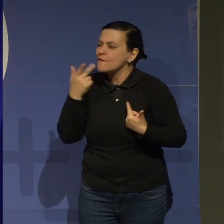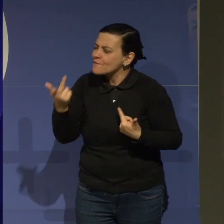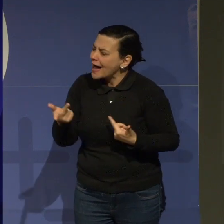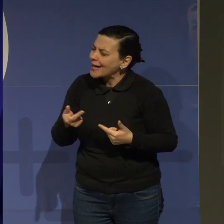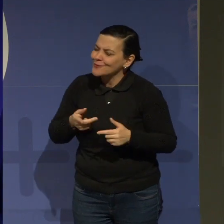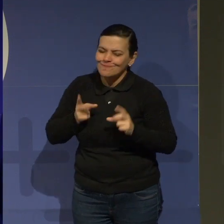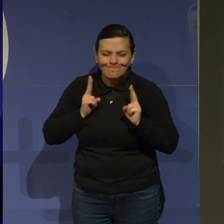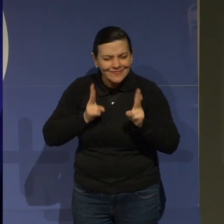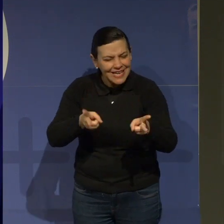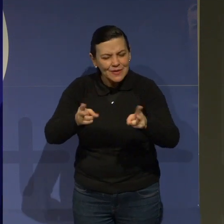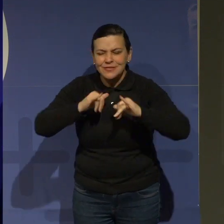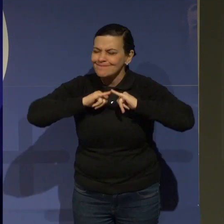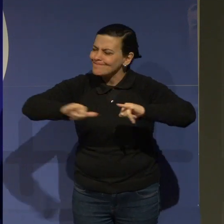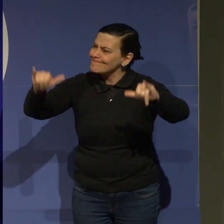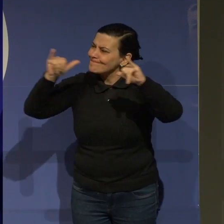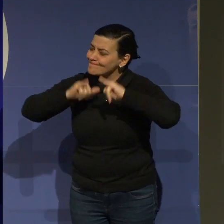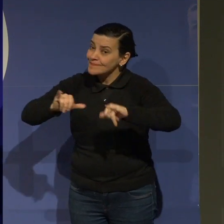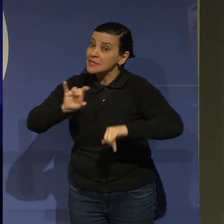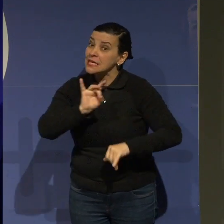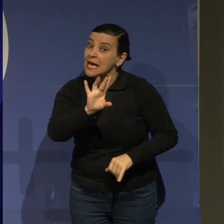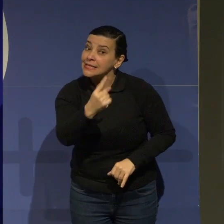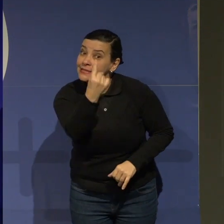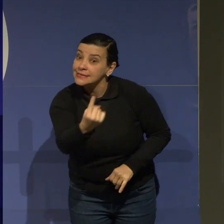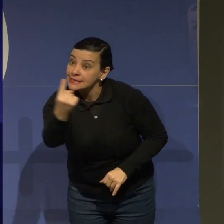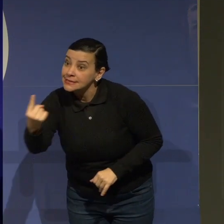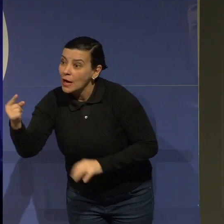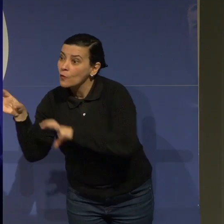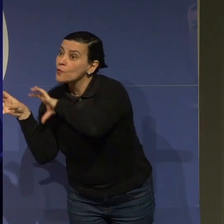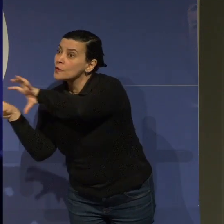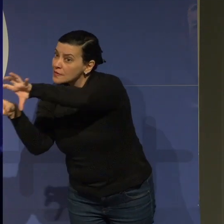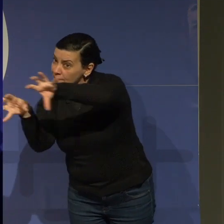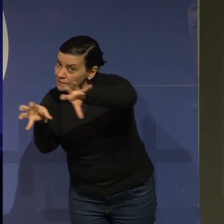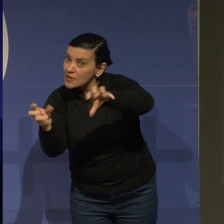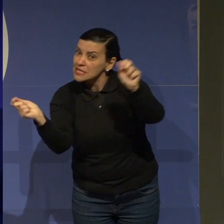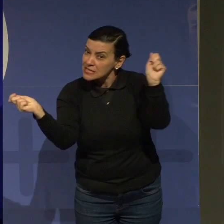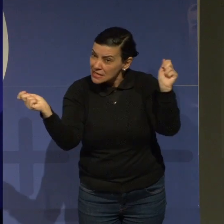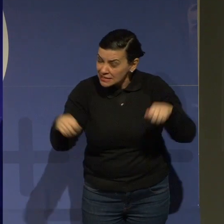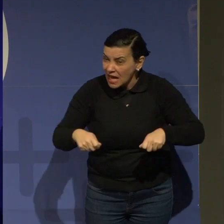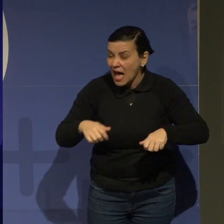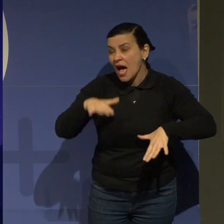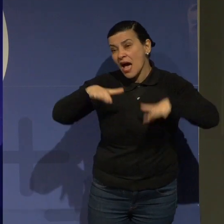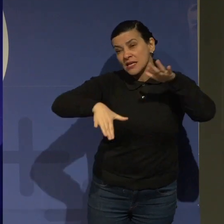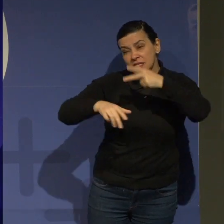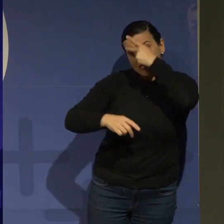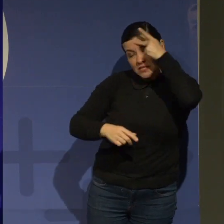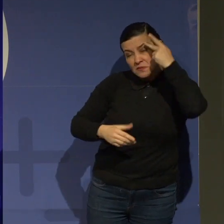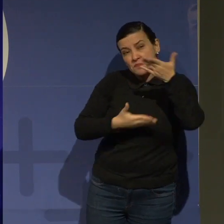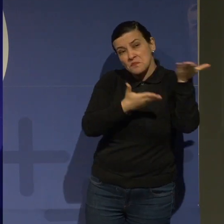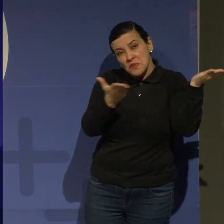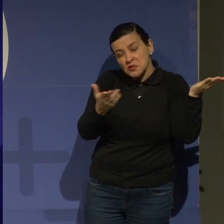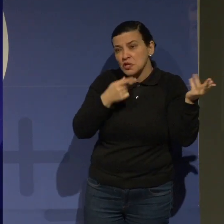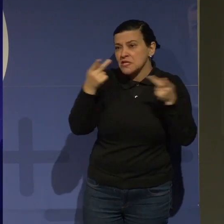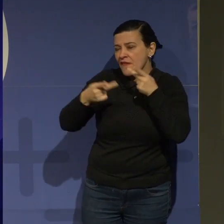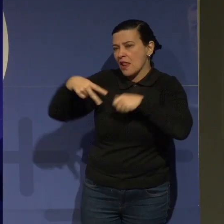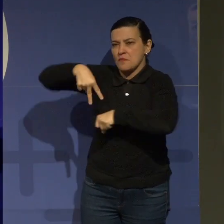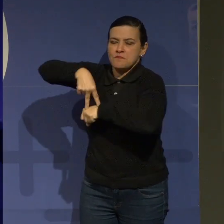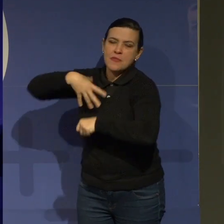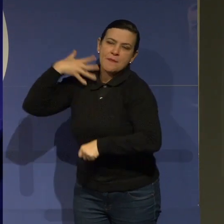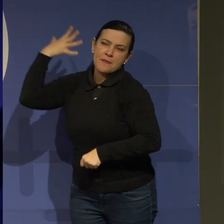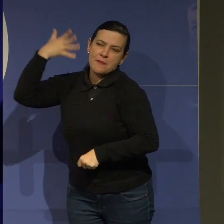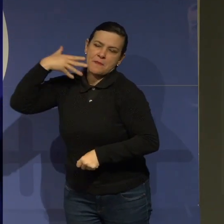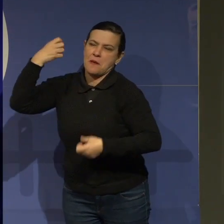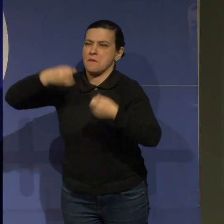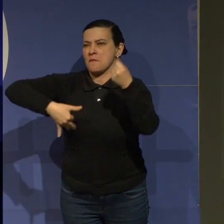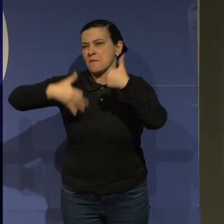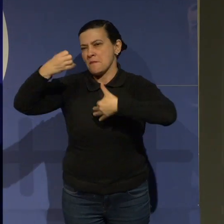questão da influência que cada um de nós tem. Porque tem muita gente falando nos palanques,